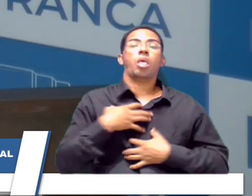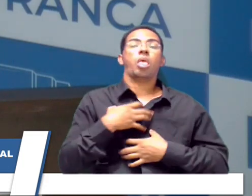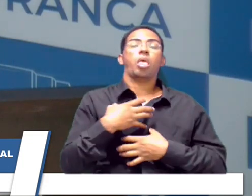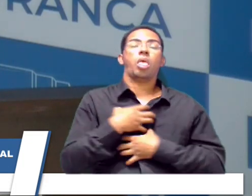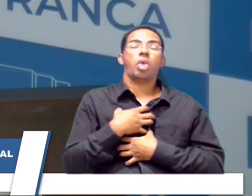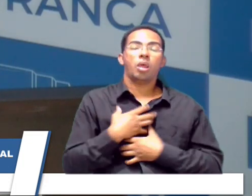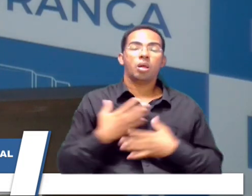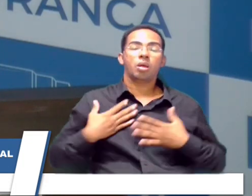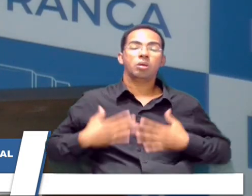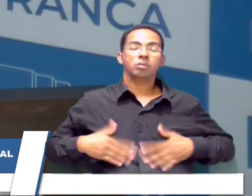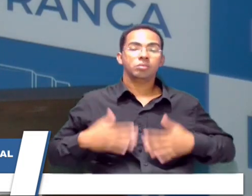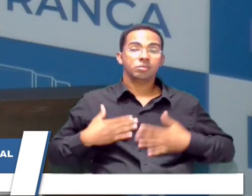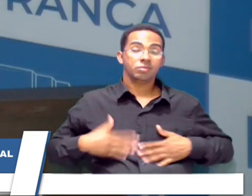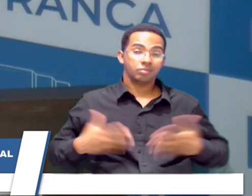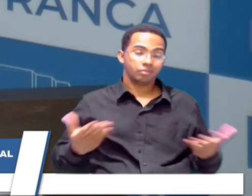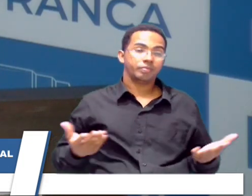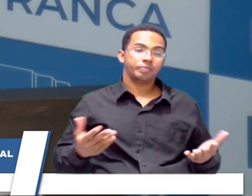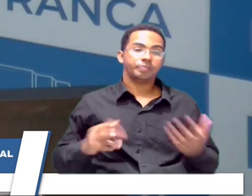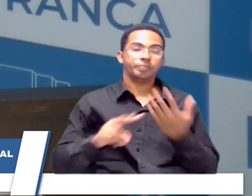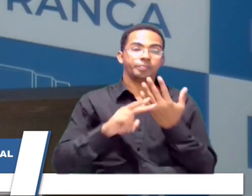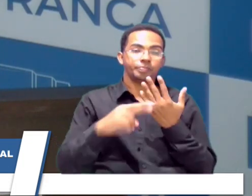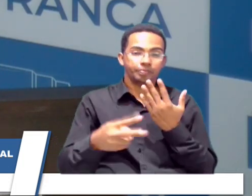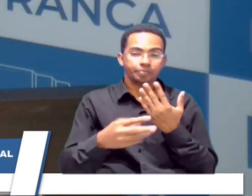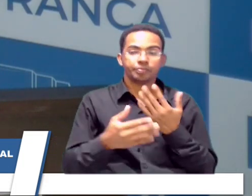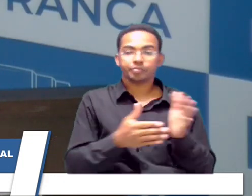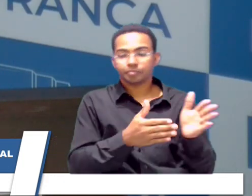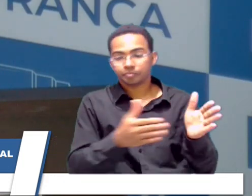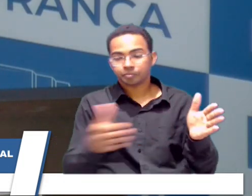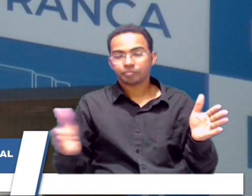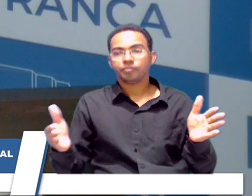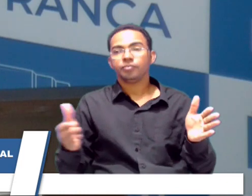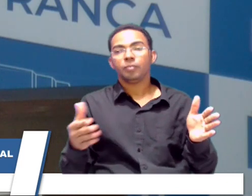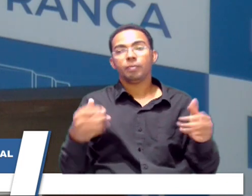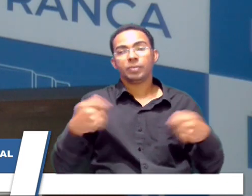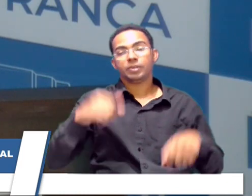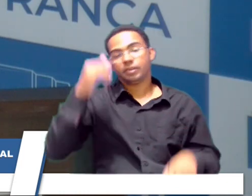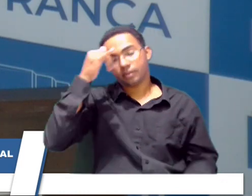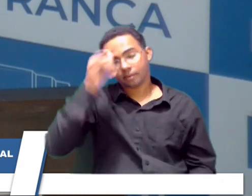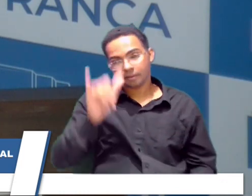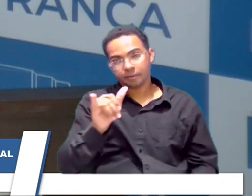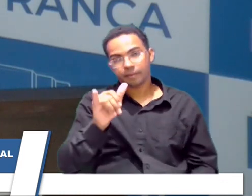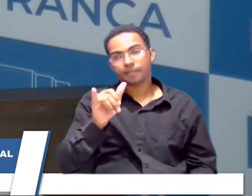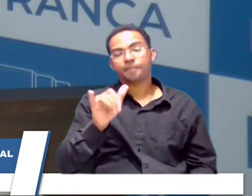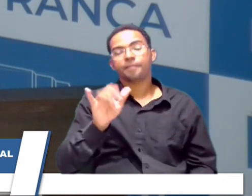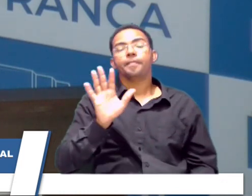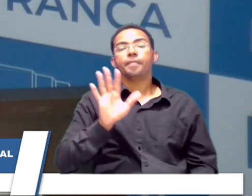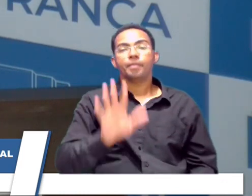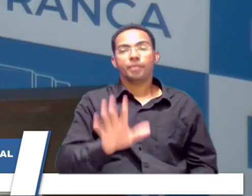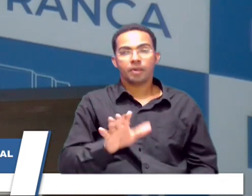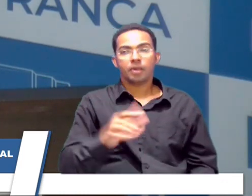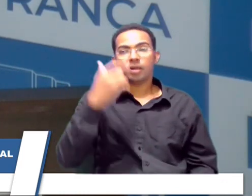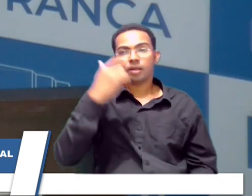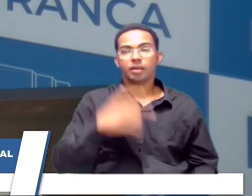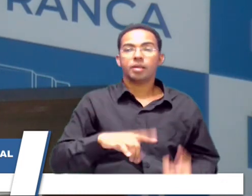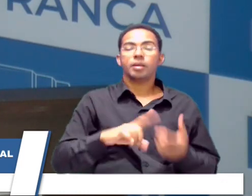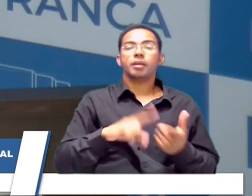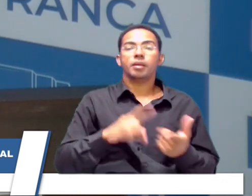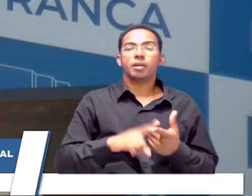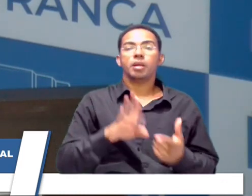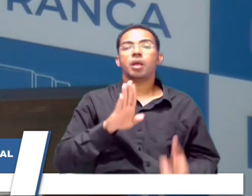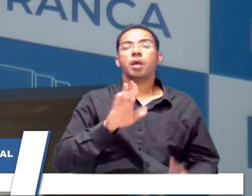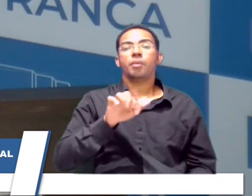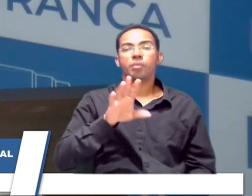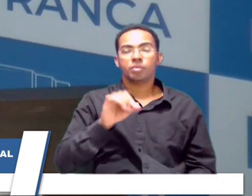outros, enfim, efeitos a longo prazo aí que a gente quer evitar. Então, eu também, como a Bruna falou, era